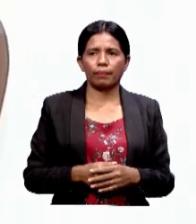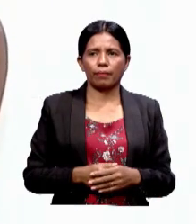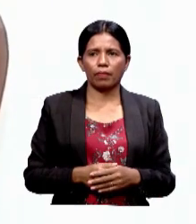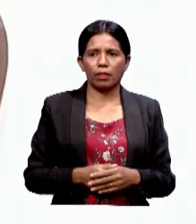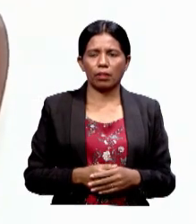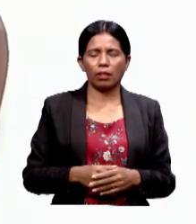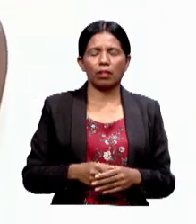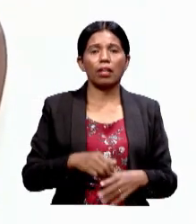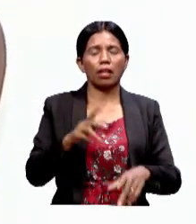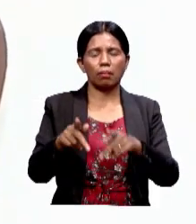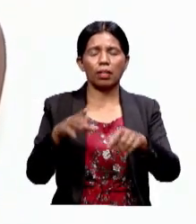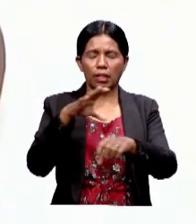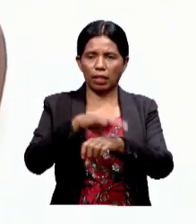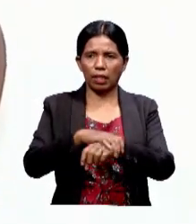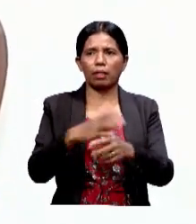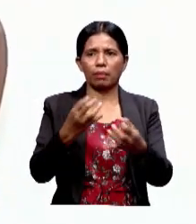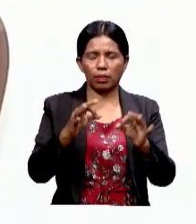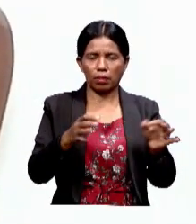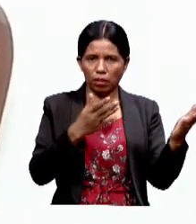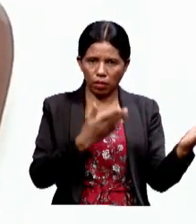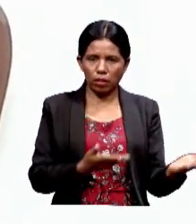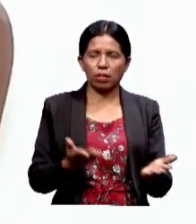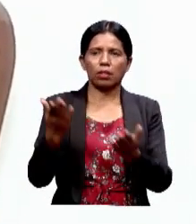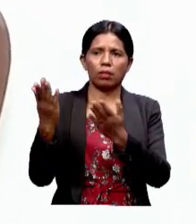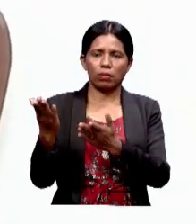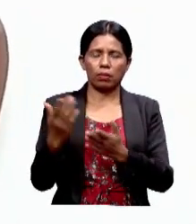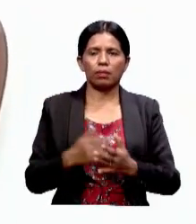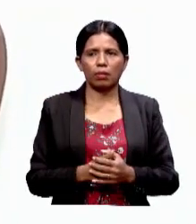argidune kartiona i bele